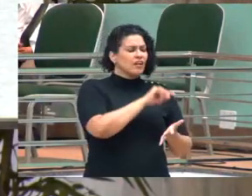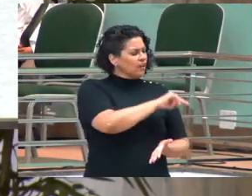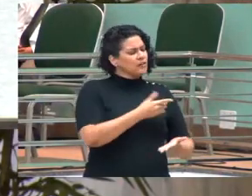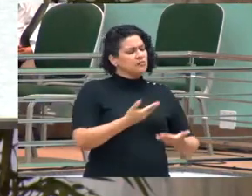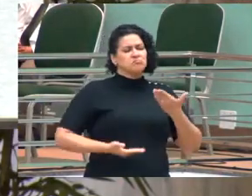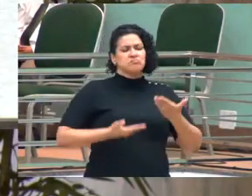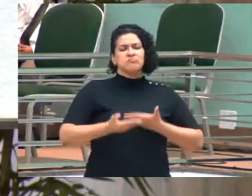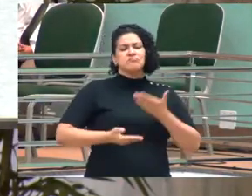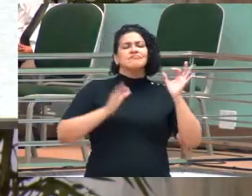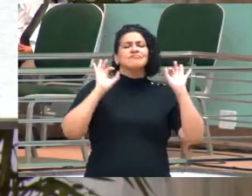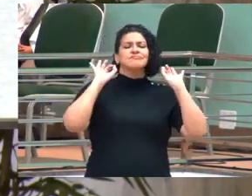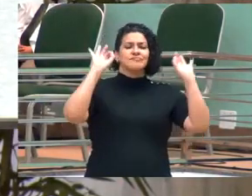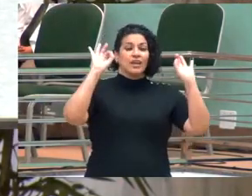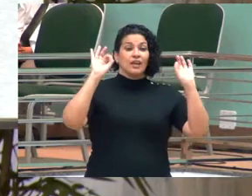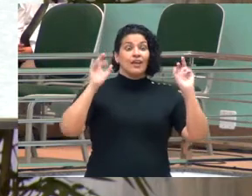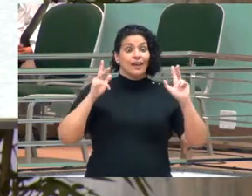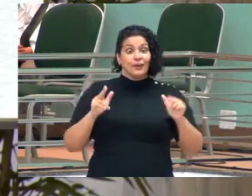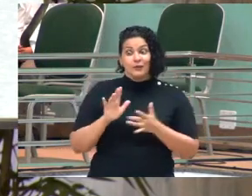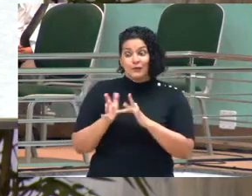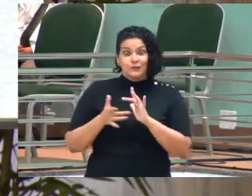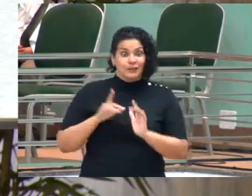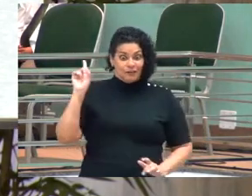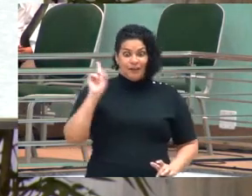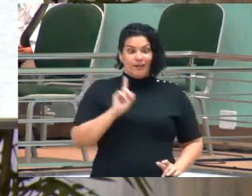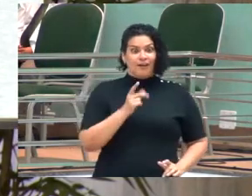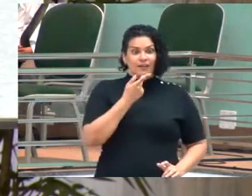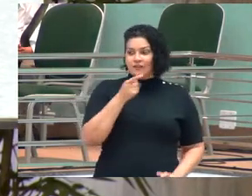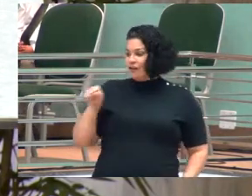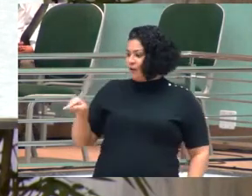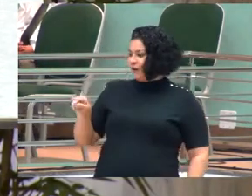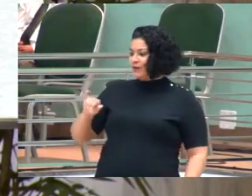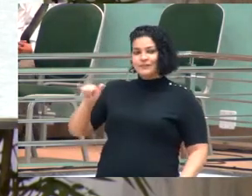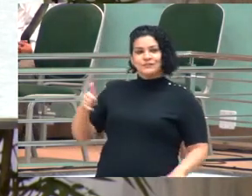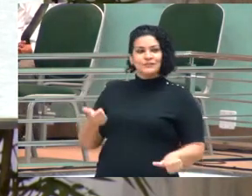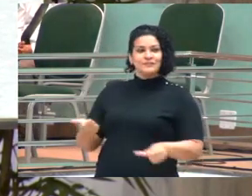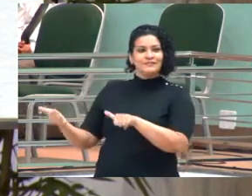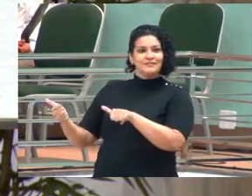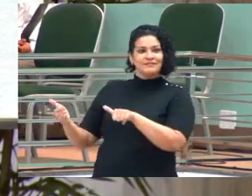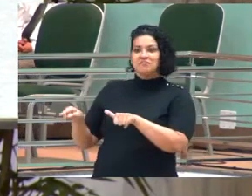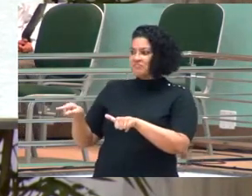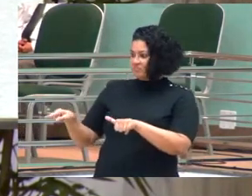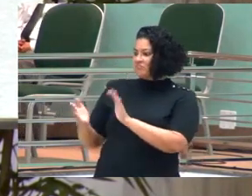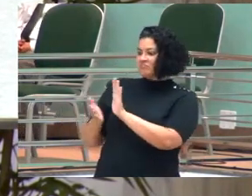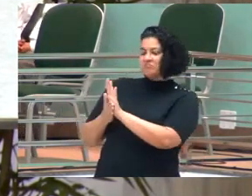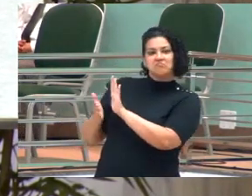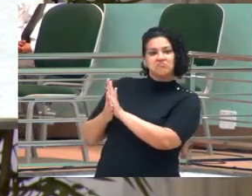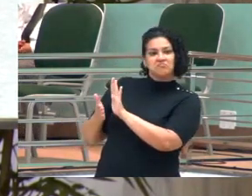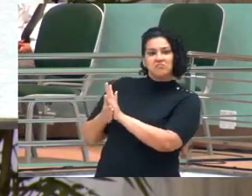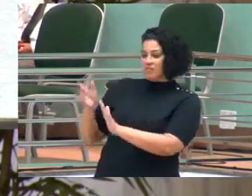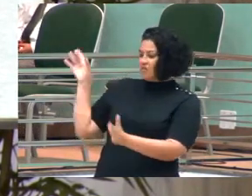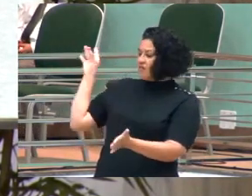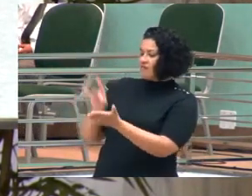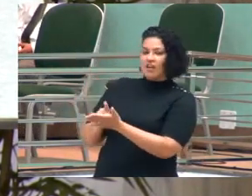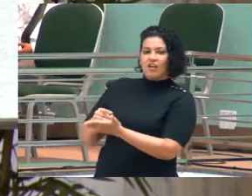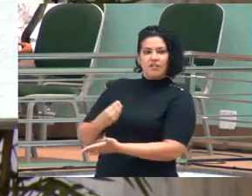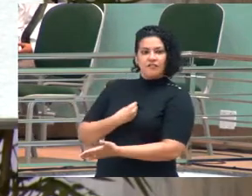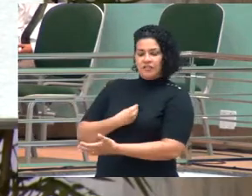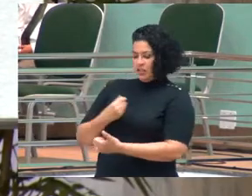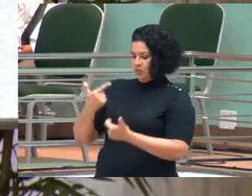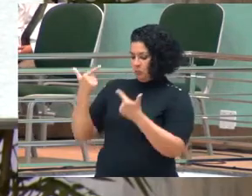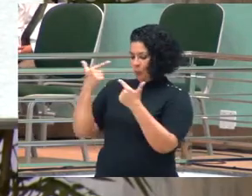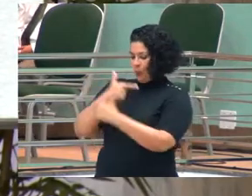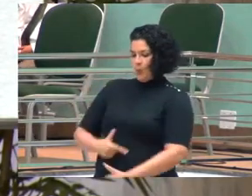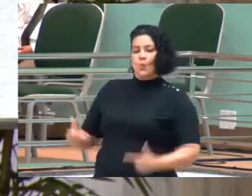tenha misericórdia da nossa vida. Que possamos, nesta noite, verdadeiramente, sermos